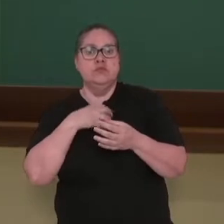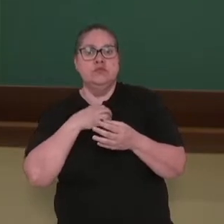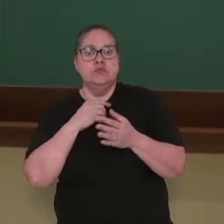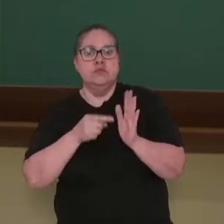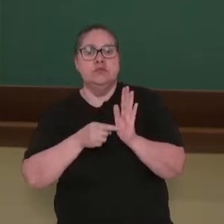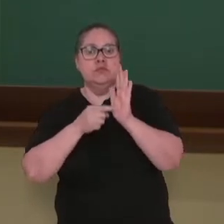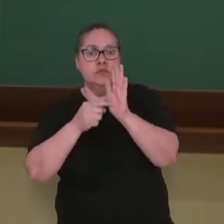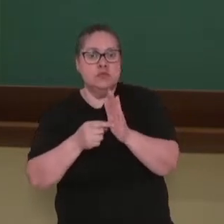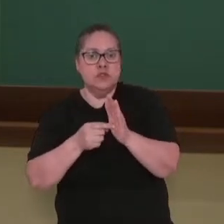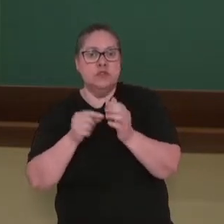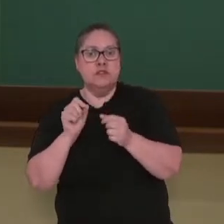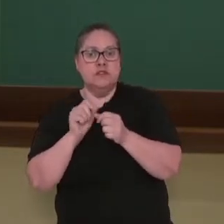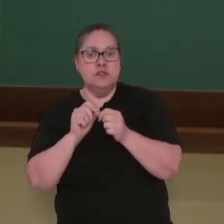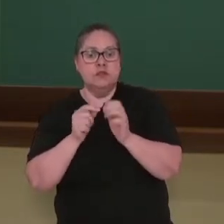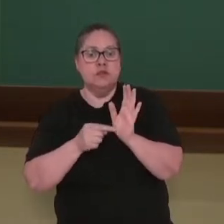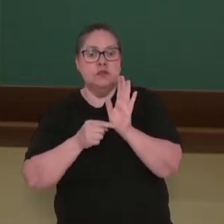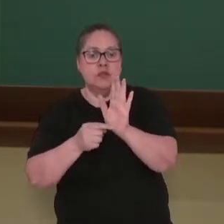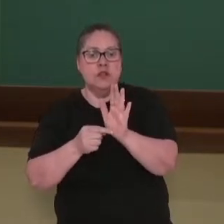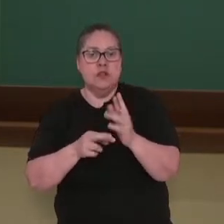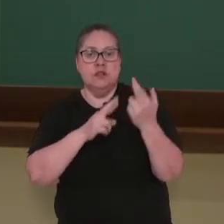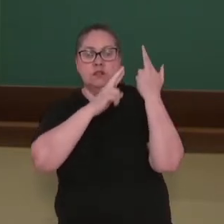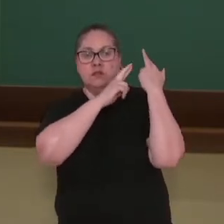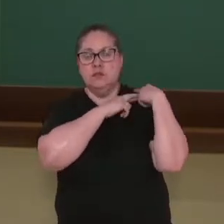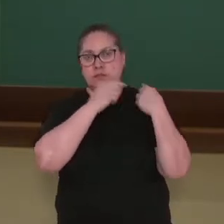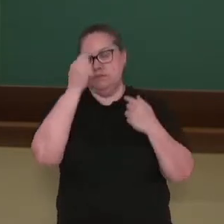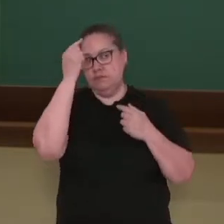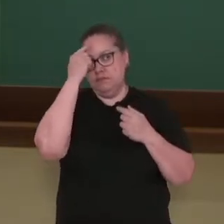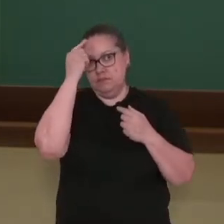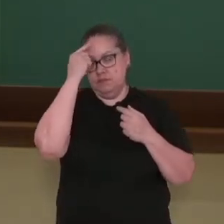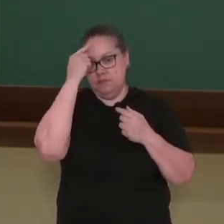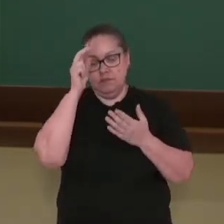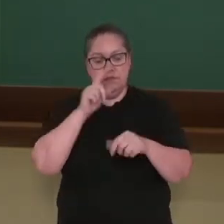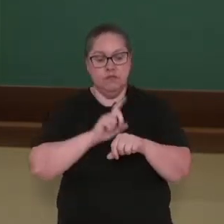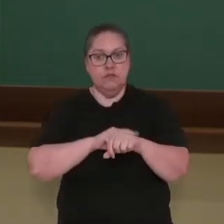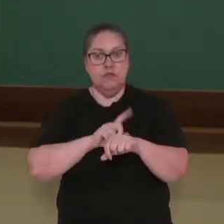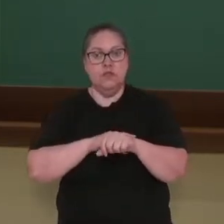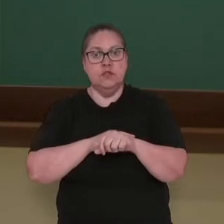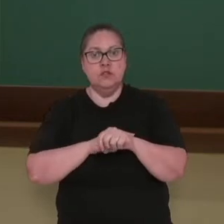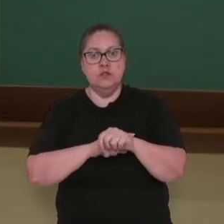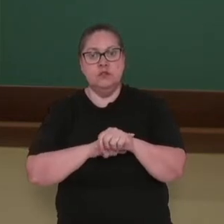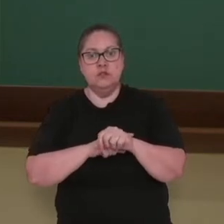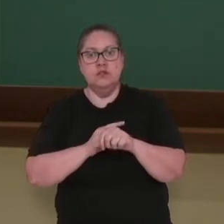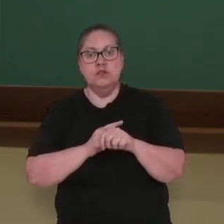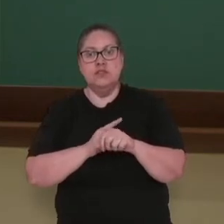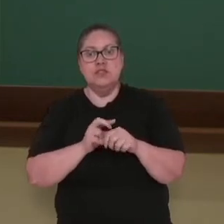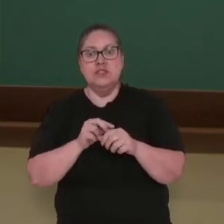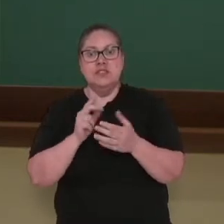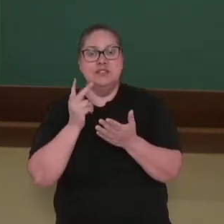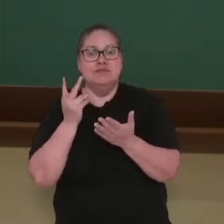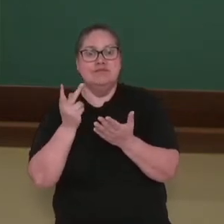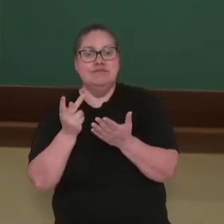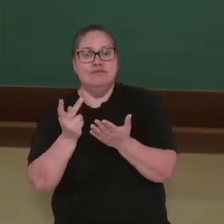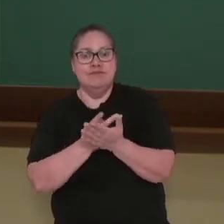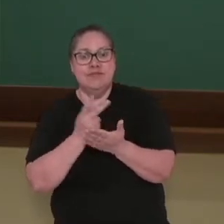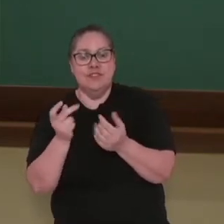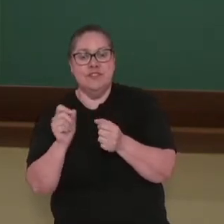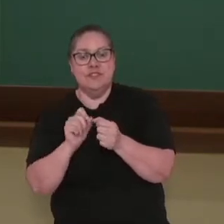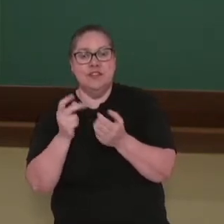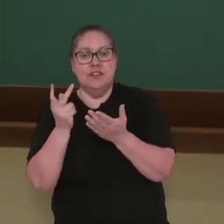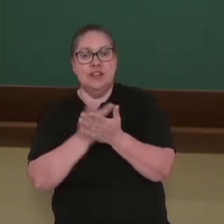exemplo, garantir que ele será entregue no prazo é ser responsável. Então é muito simples, né? Entregar o trabalho no prazo,